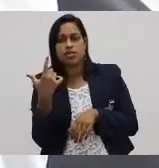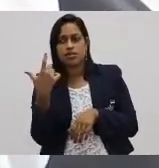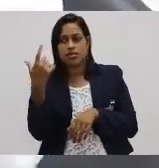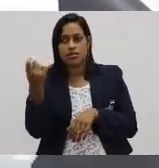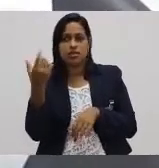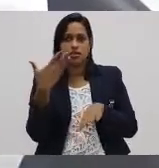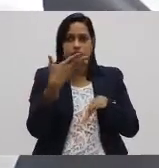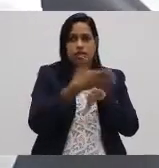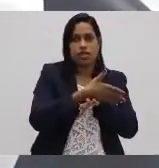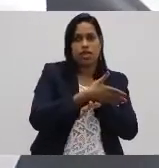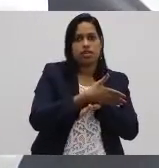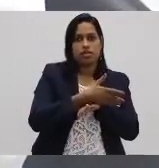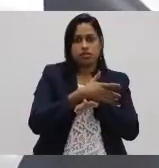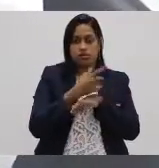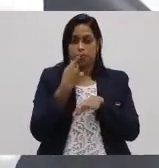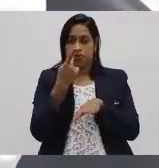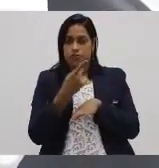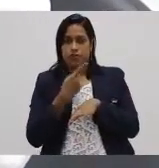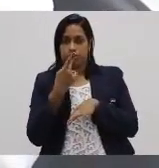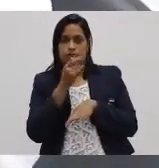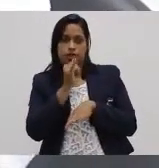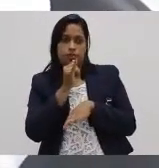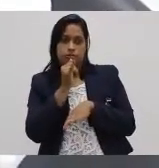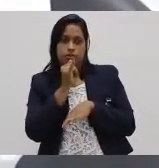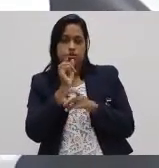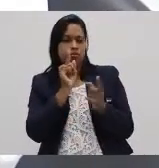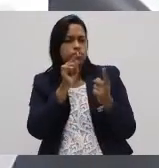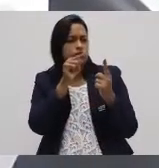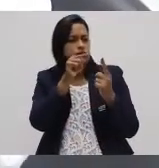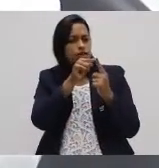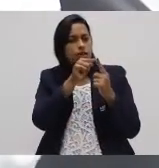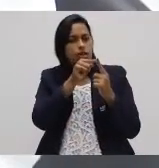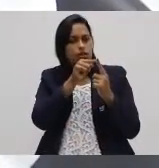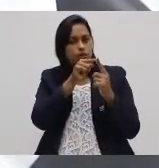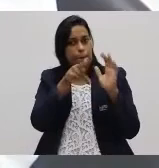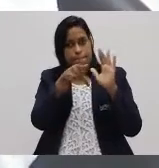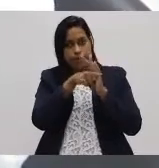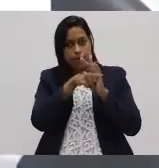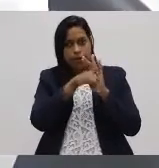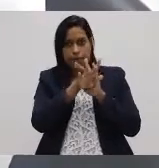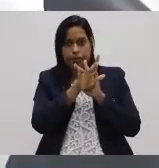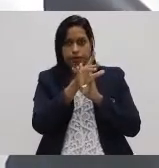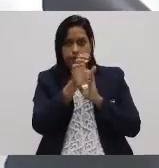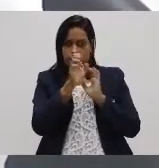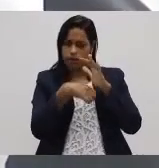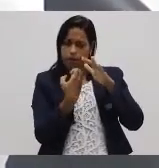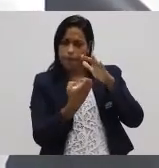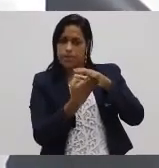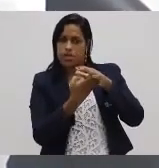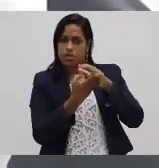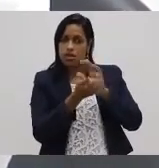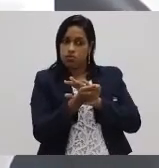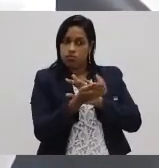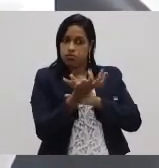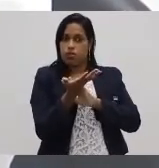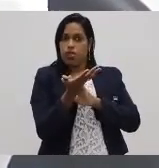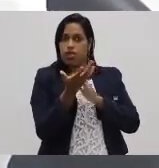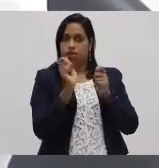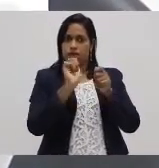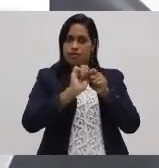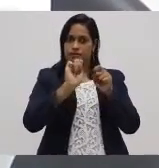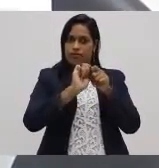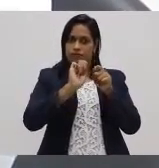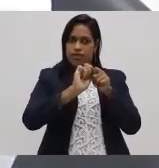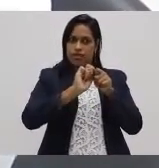né? Então, eu posso dizer que um indicador de produtividade que eu uso na minha empresa é o total produzido dividido por